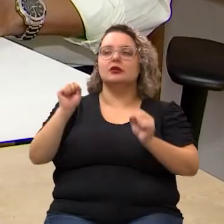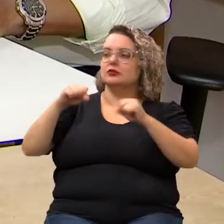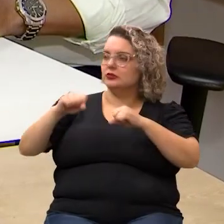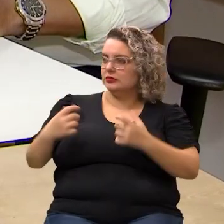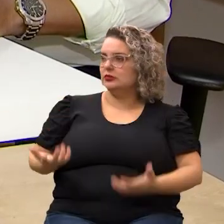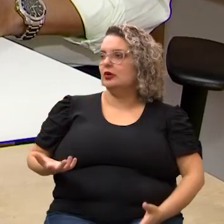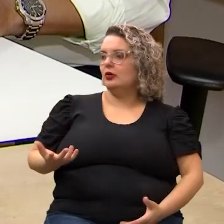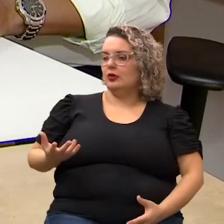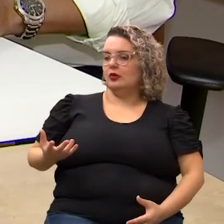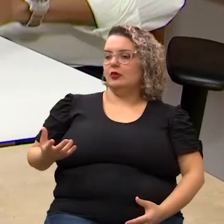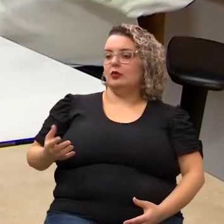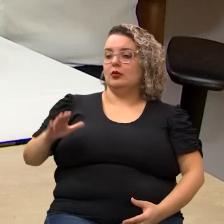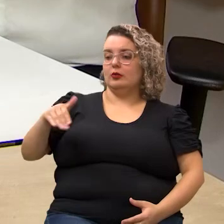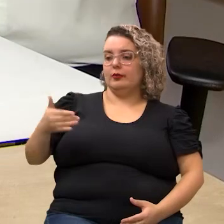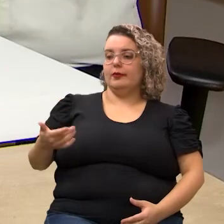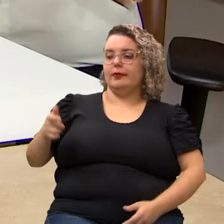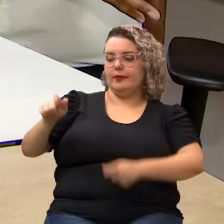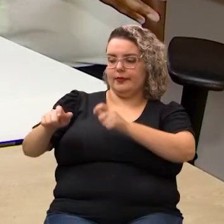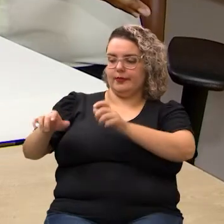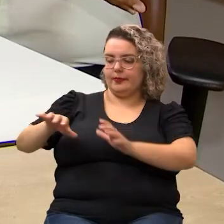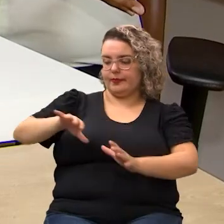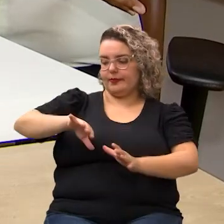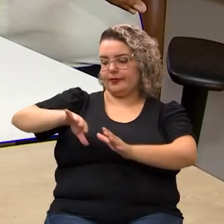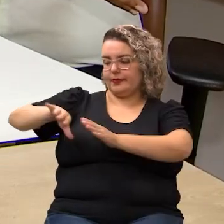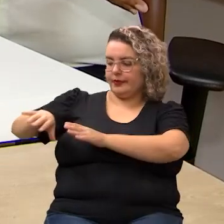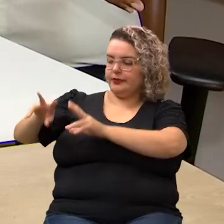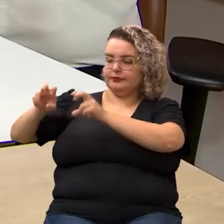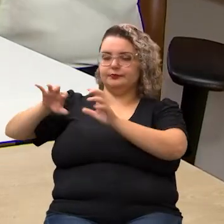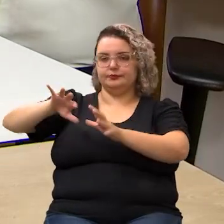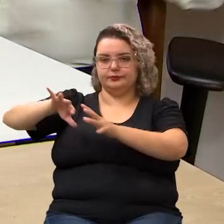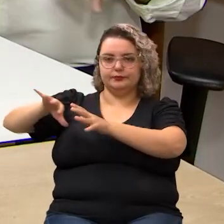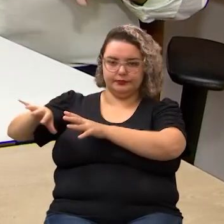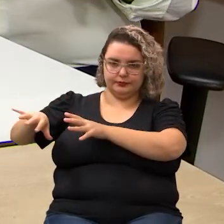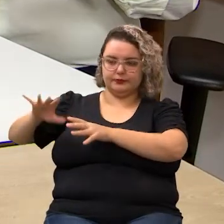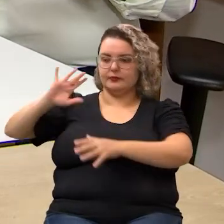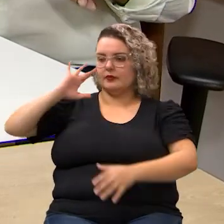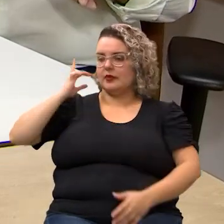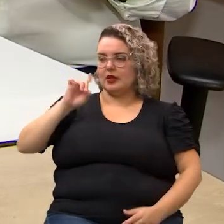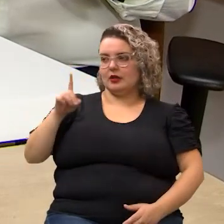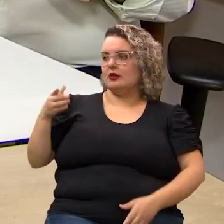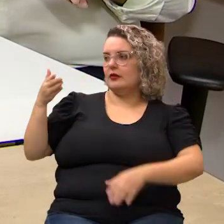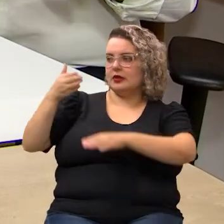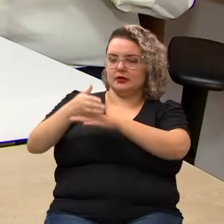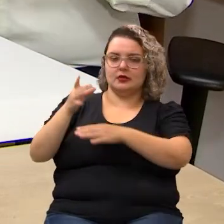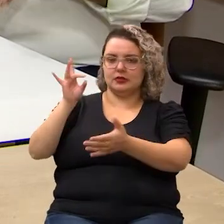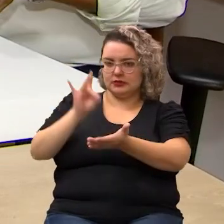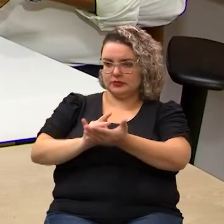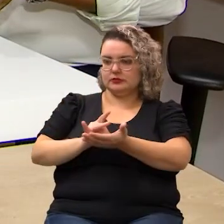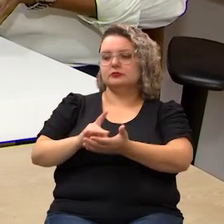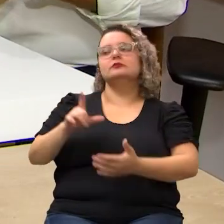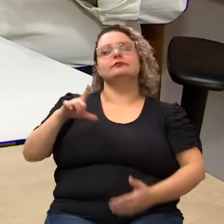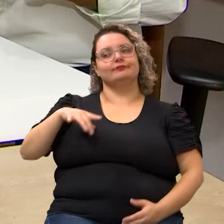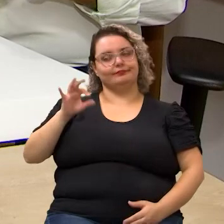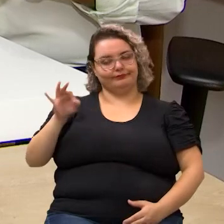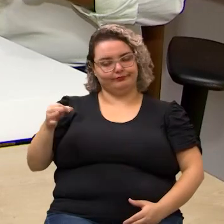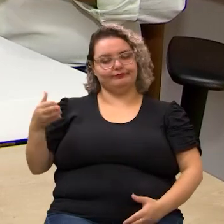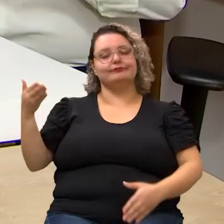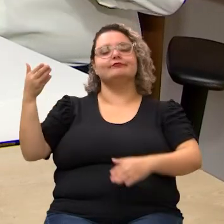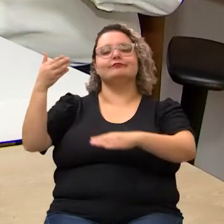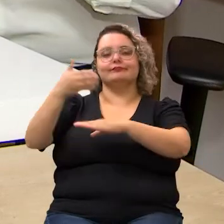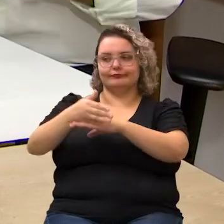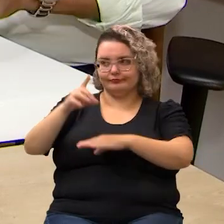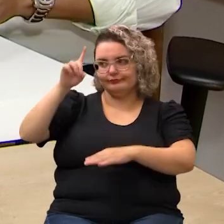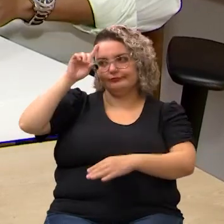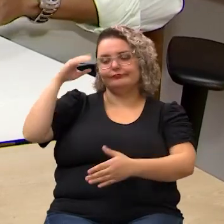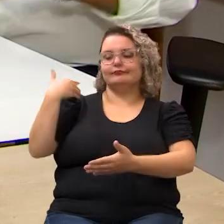as pessoas deixam de lado esse assunto, achando que não faz parte da realidade, pode ter certeza, faz parte